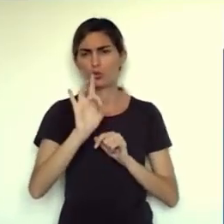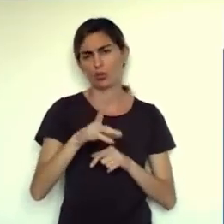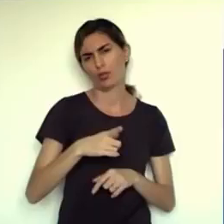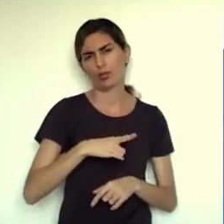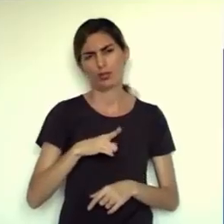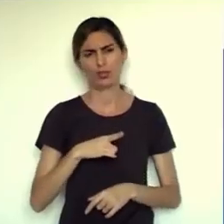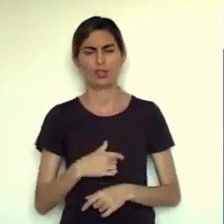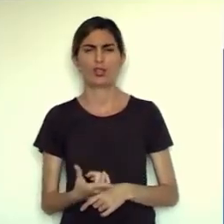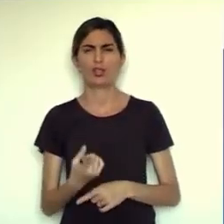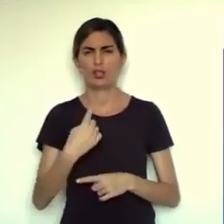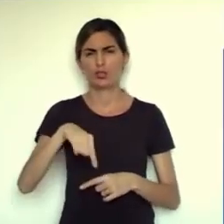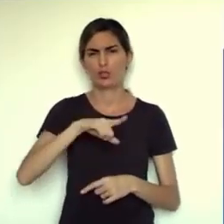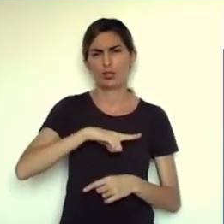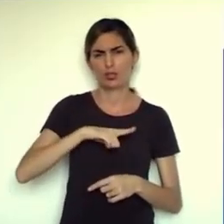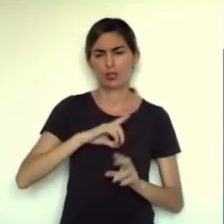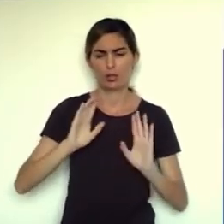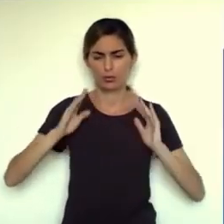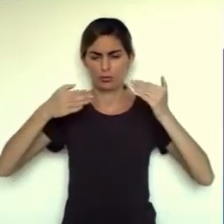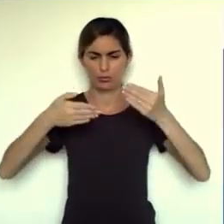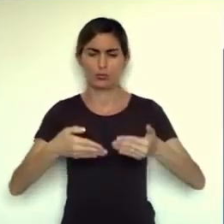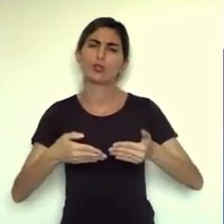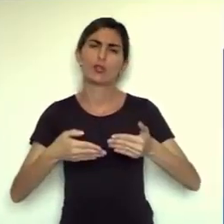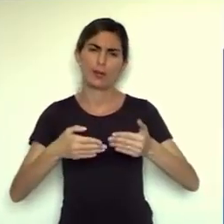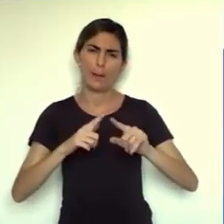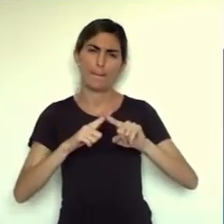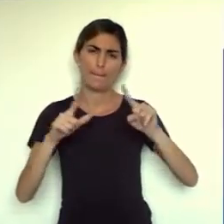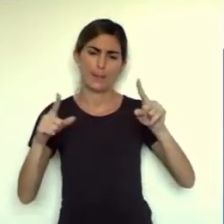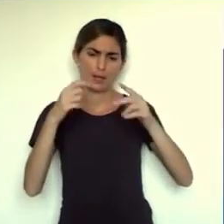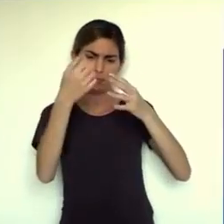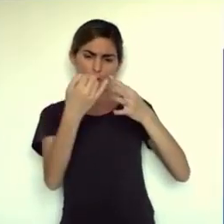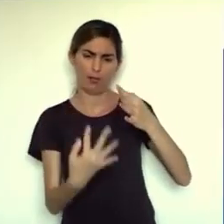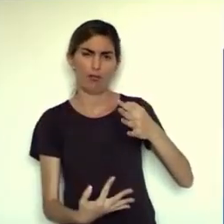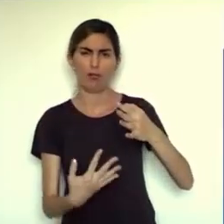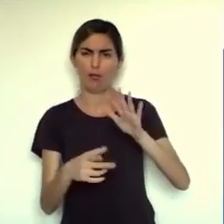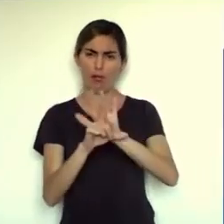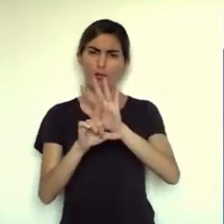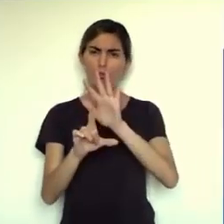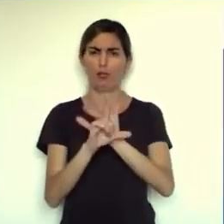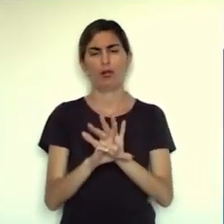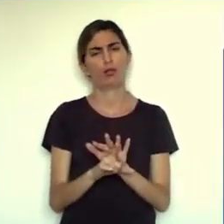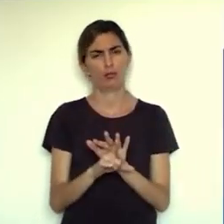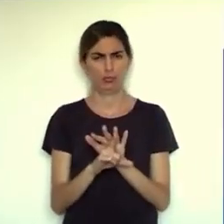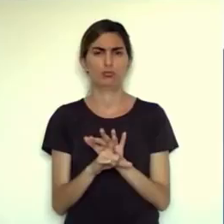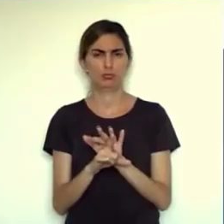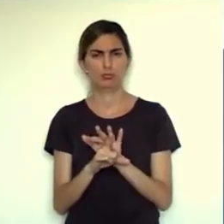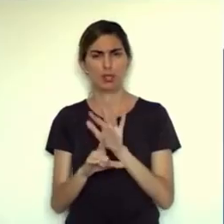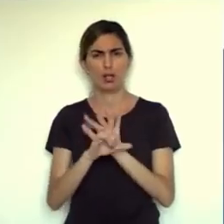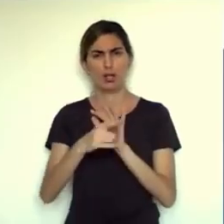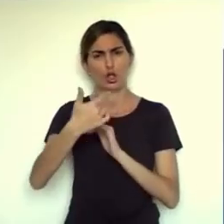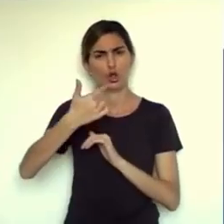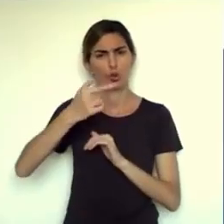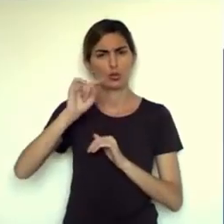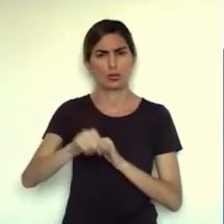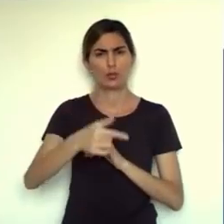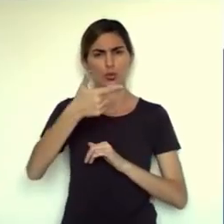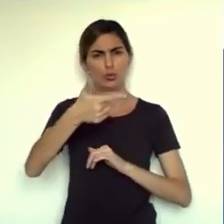que a gente vai ter um direcionamento mais definido como lei, a